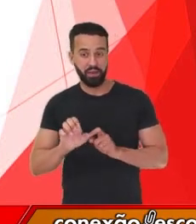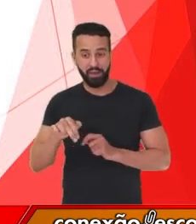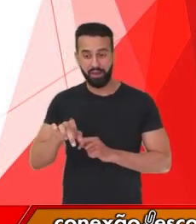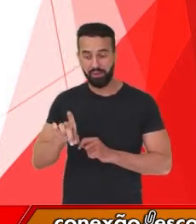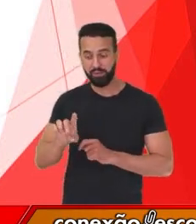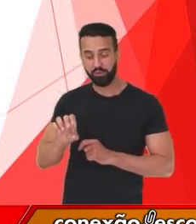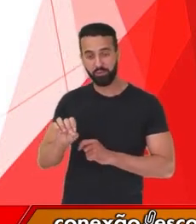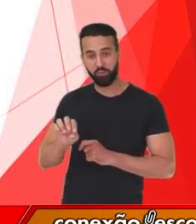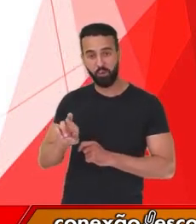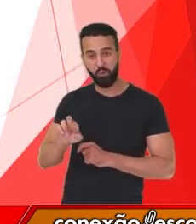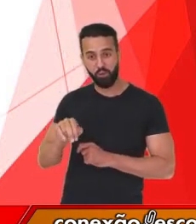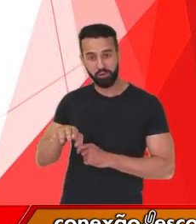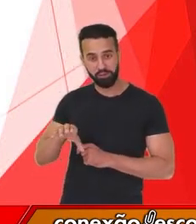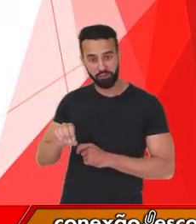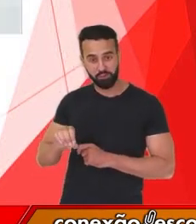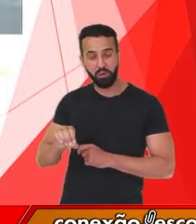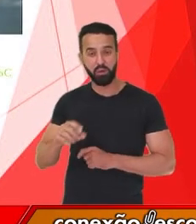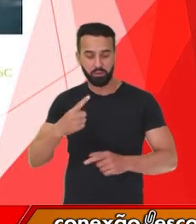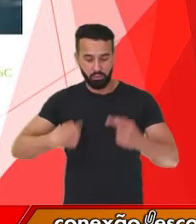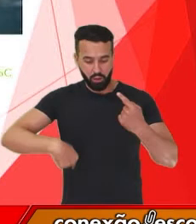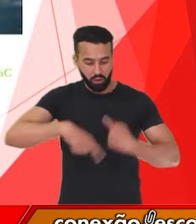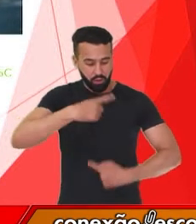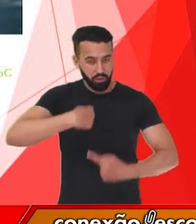como o sistema circulatório.